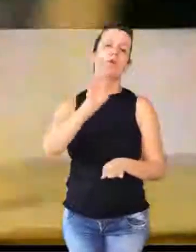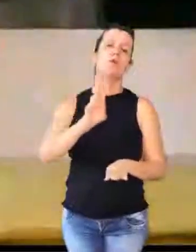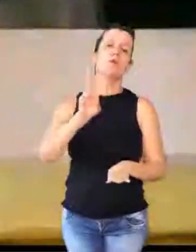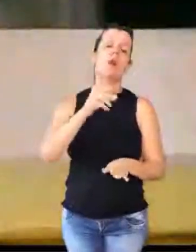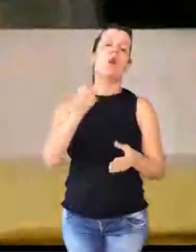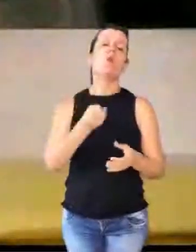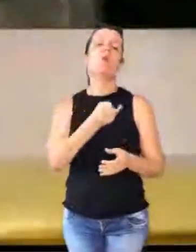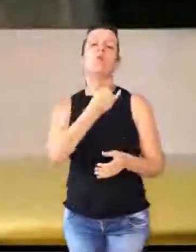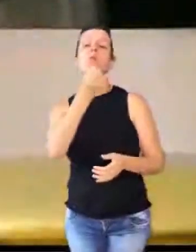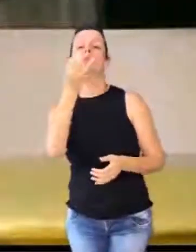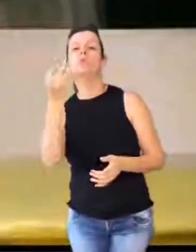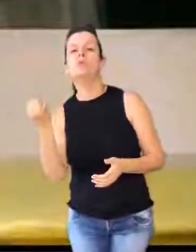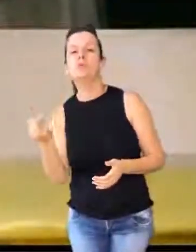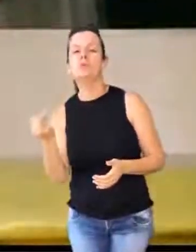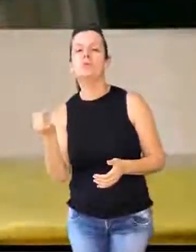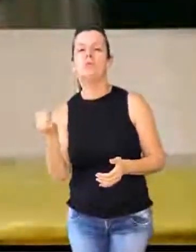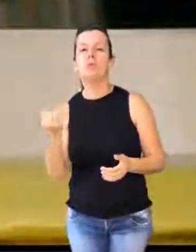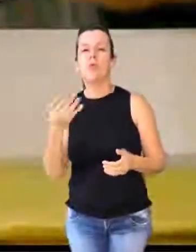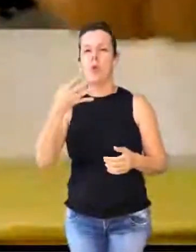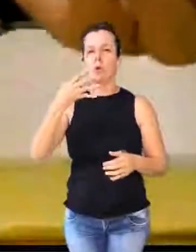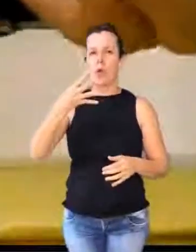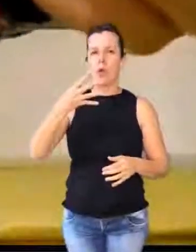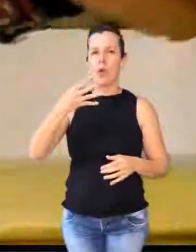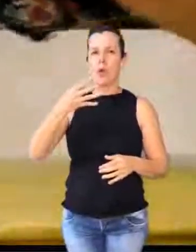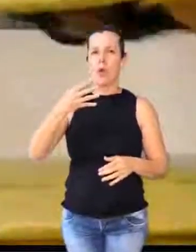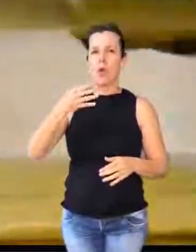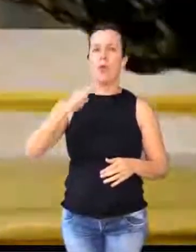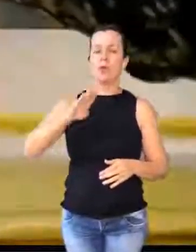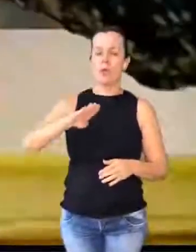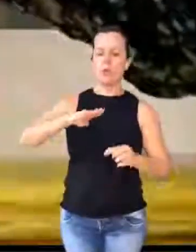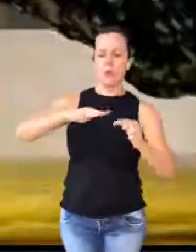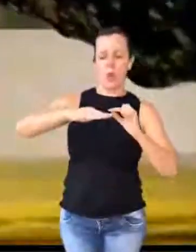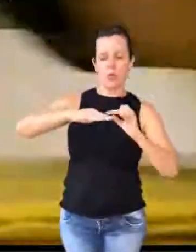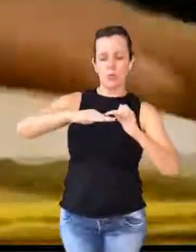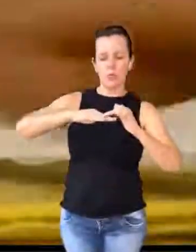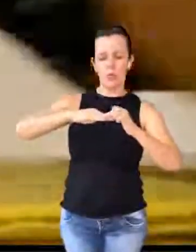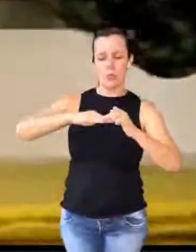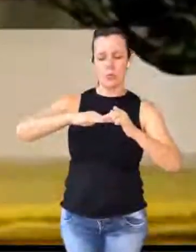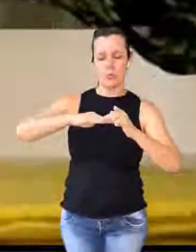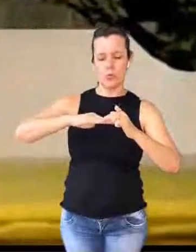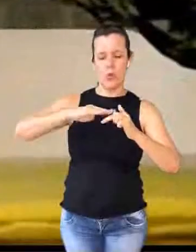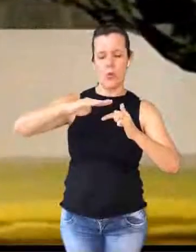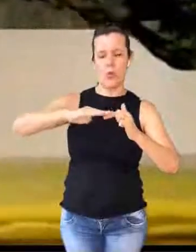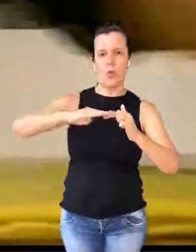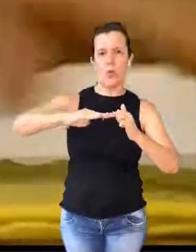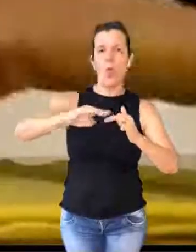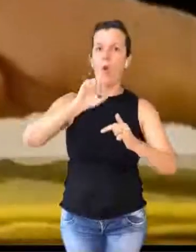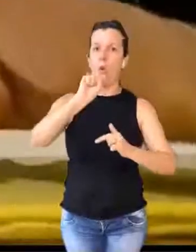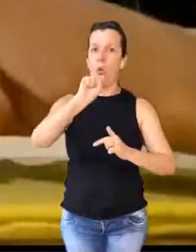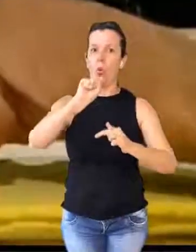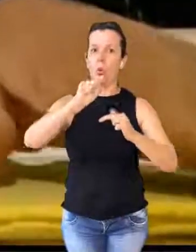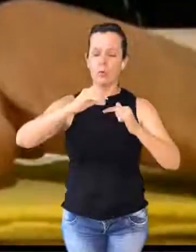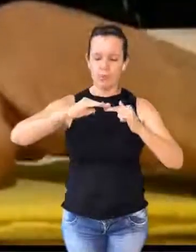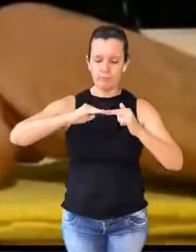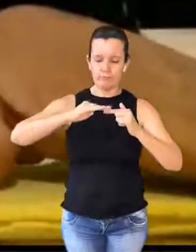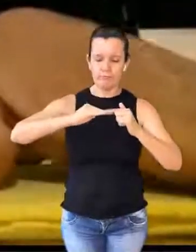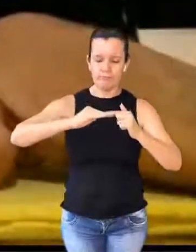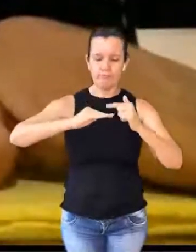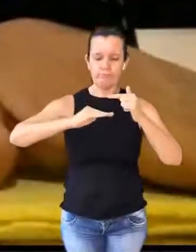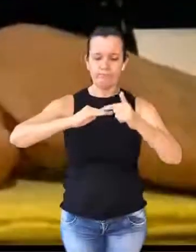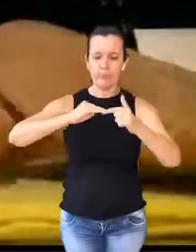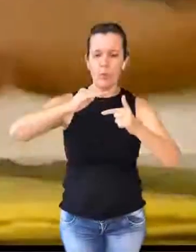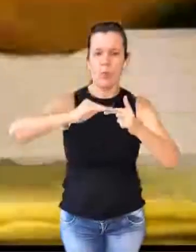Olha, peguei aquele tanto que eu tinha medido, coloquei aqui no pedaço da